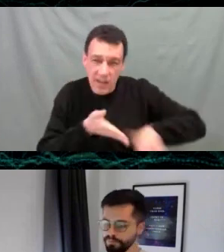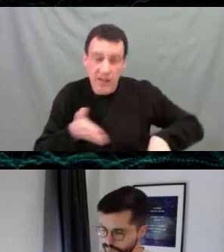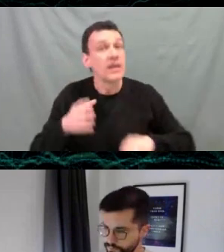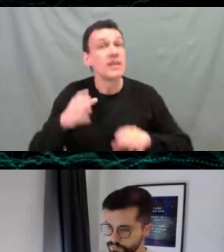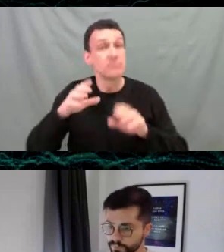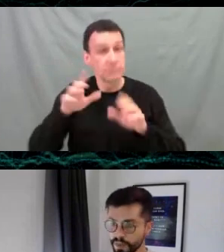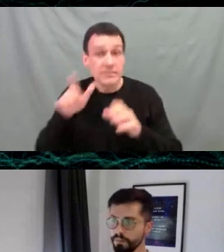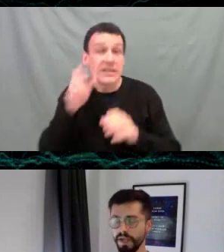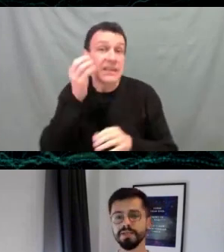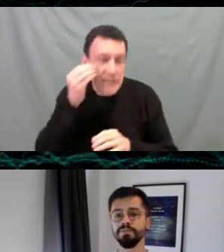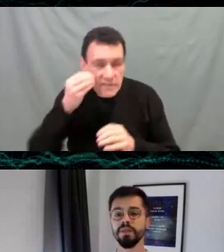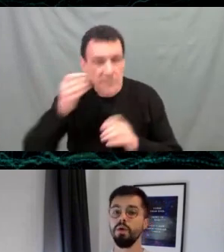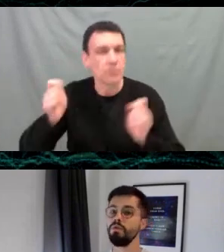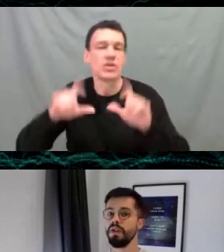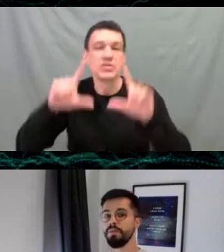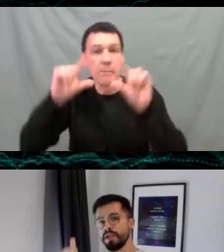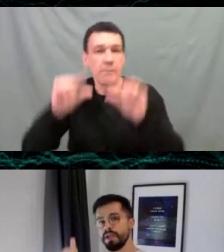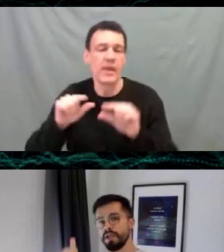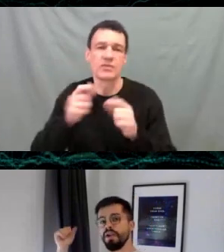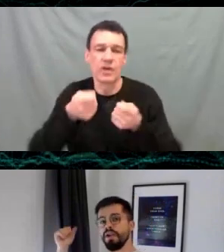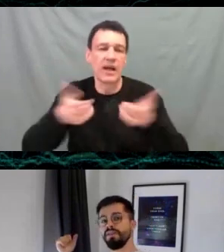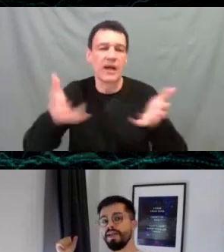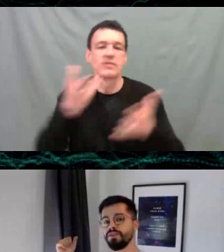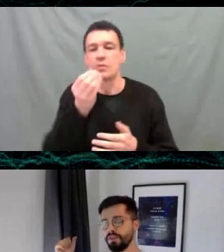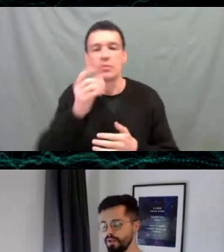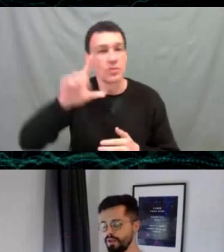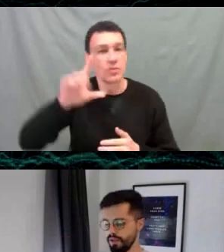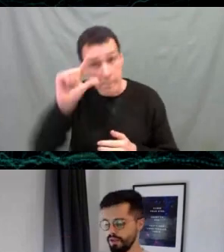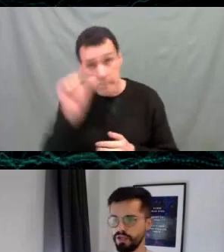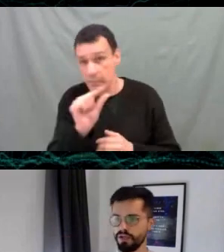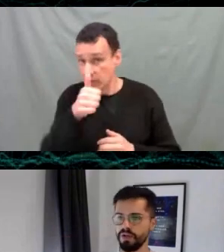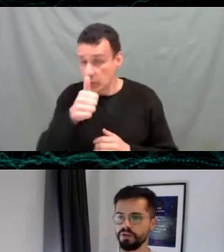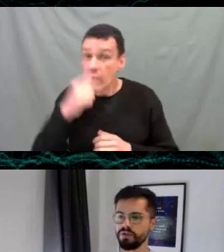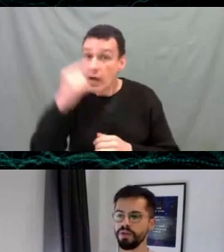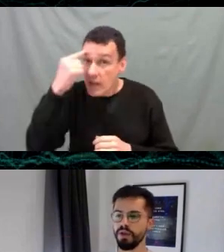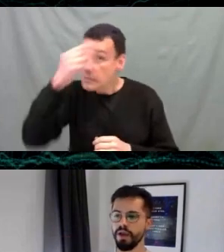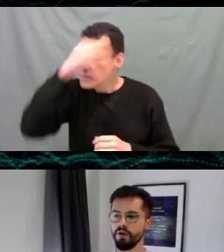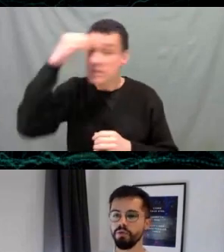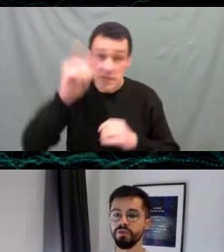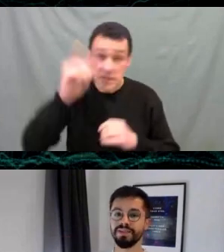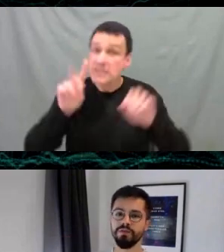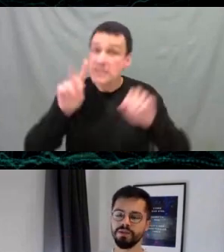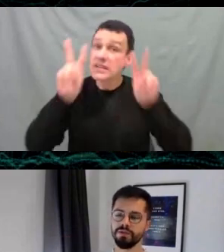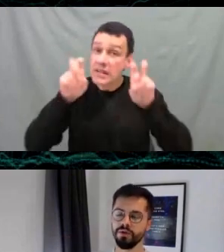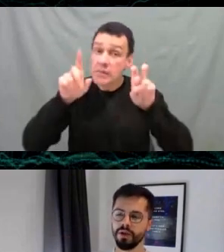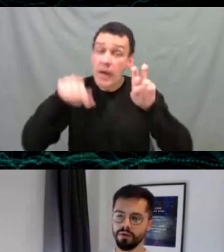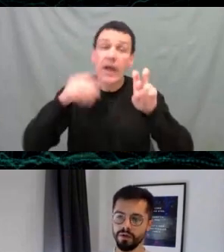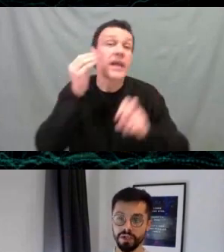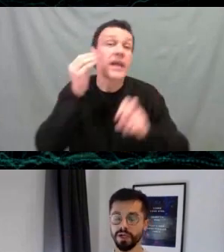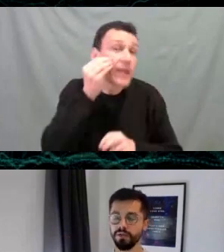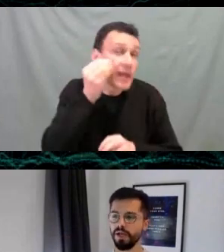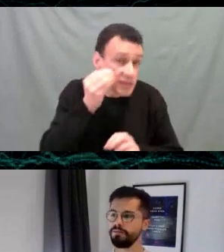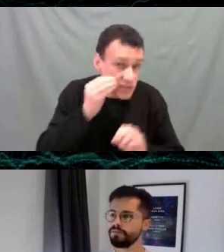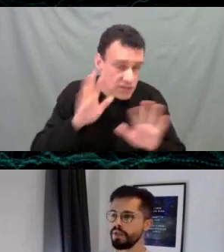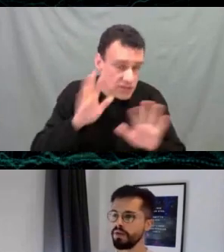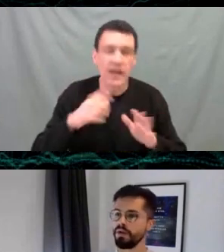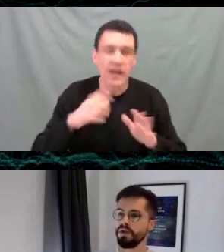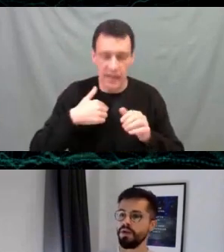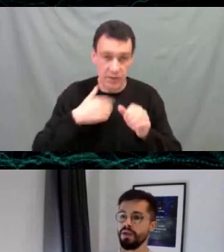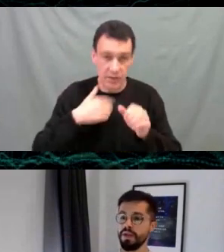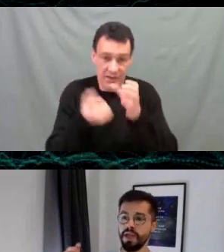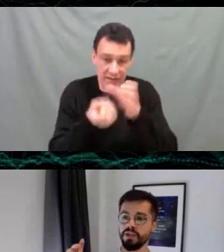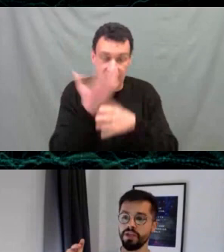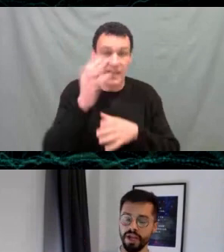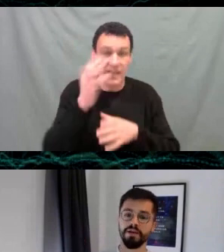seus textos Beleza então lembra que está falando mal de teste né a gente tá falando sobre como testar uma estrutura Então está chegando